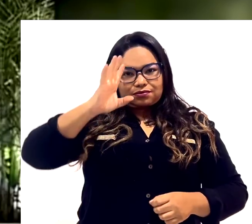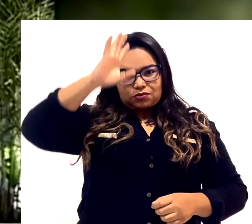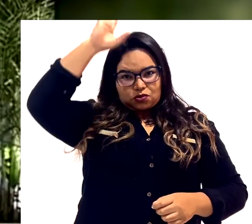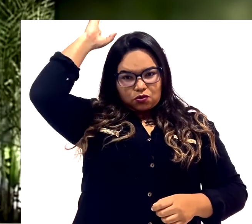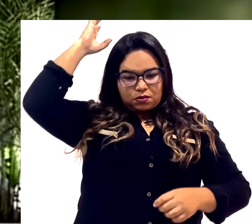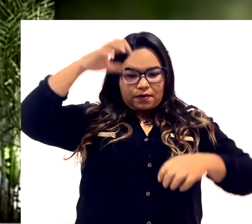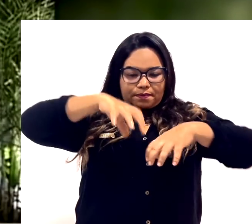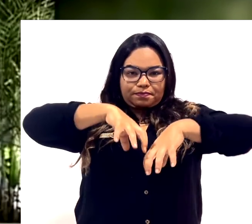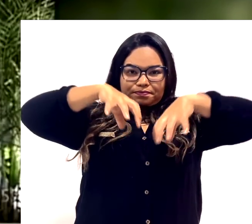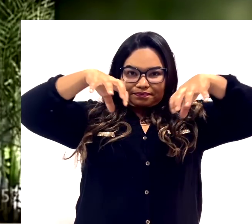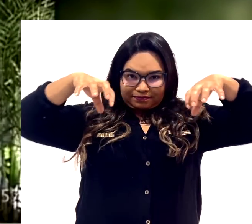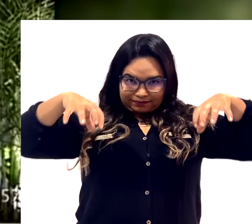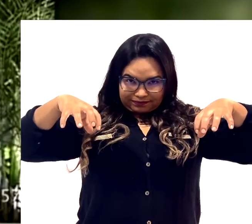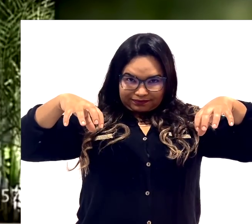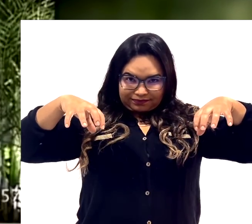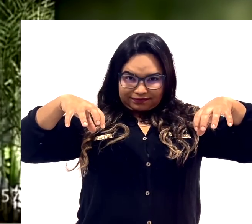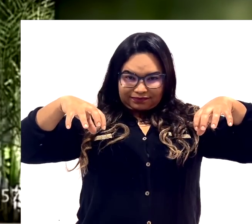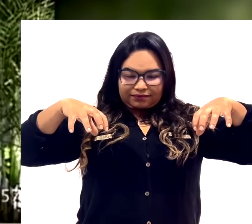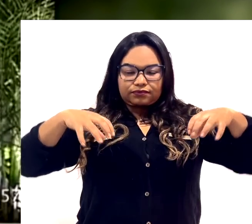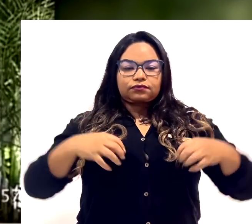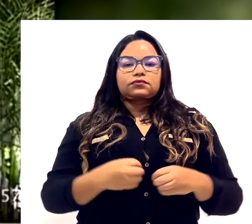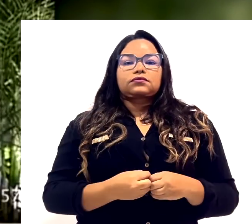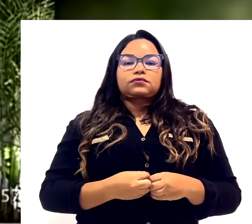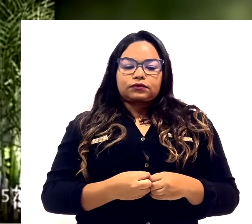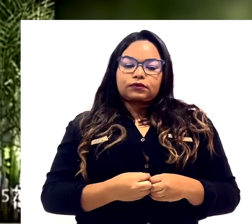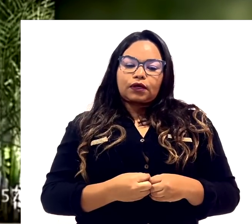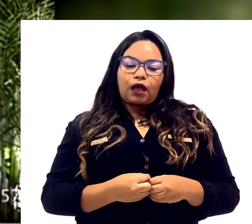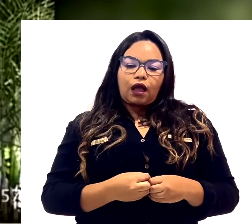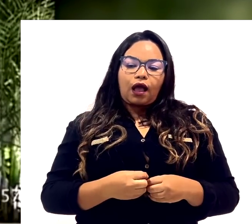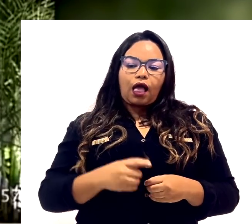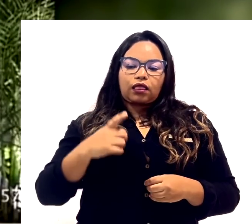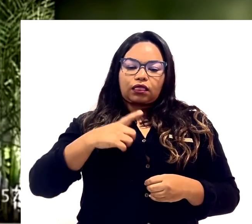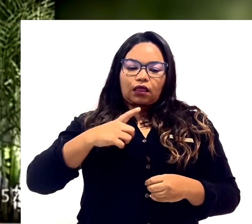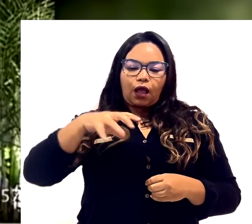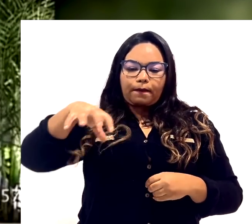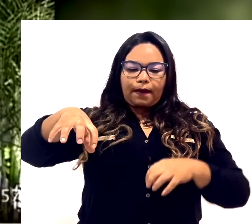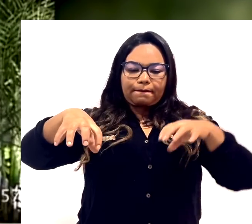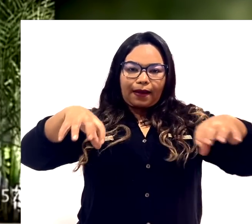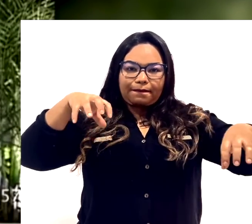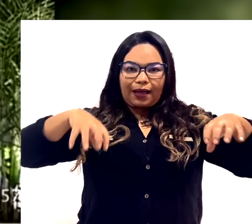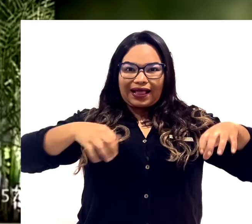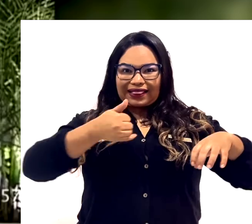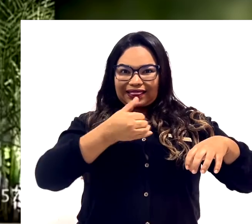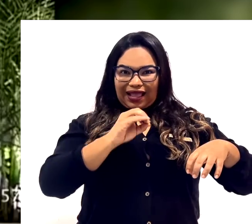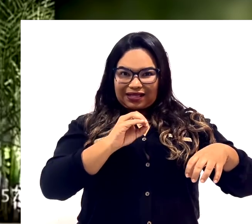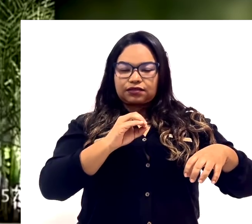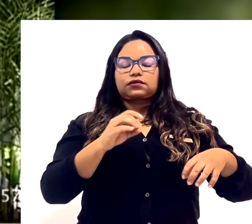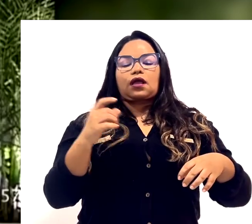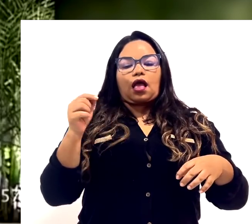Quando Roma é dividida. Aprendemos que ele vem dessa divisão